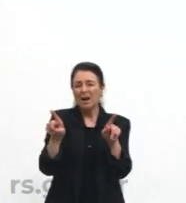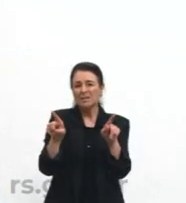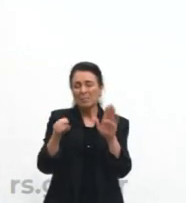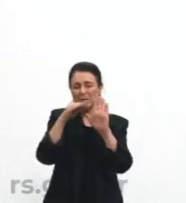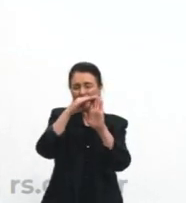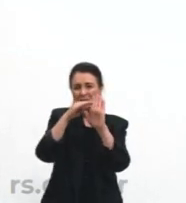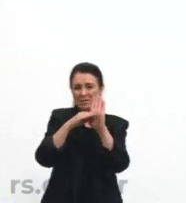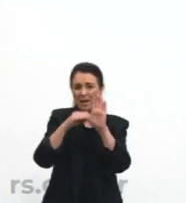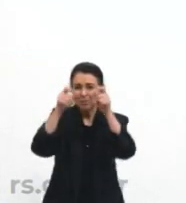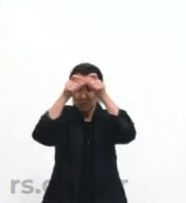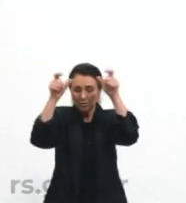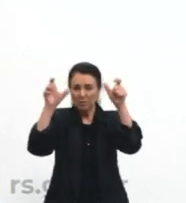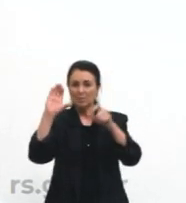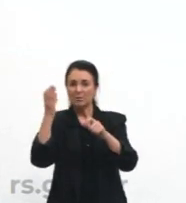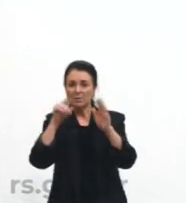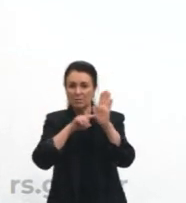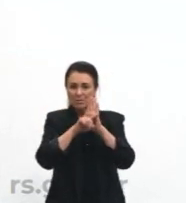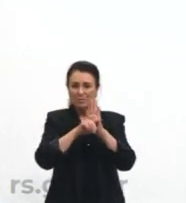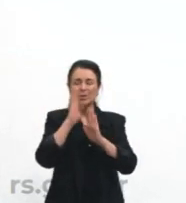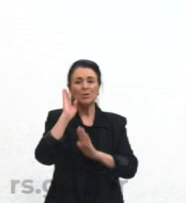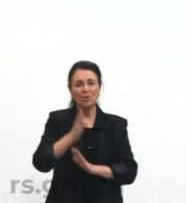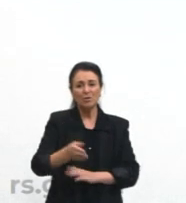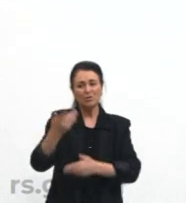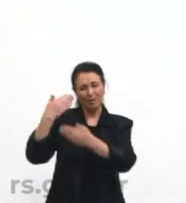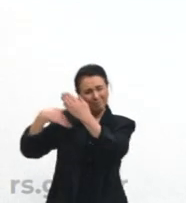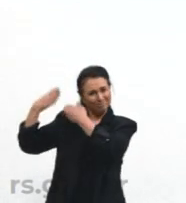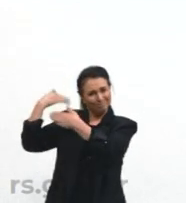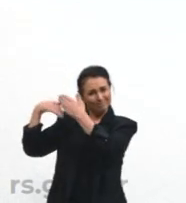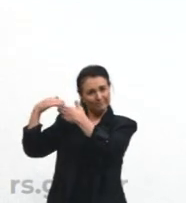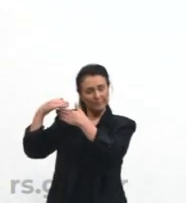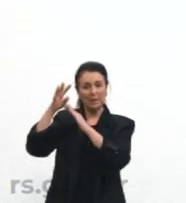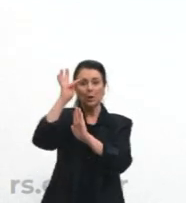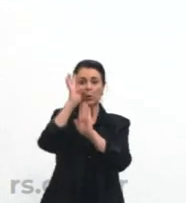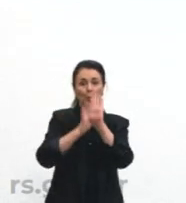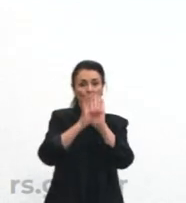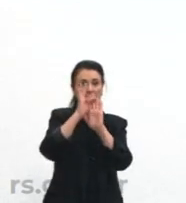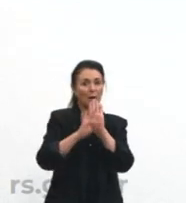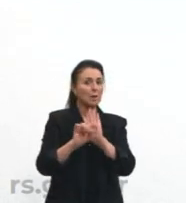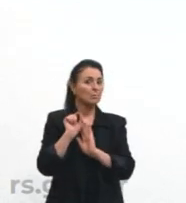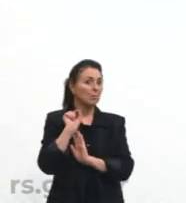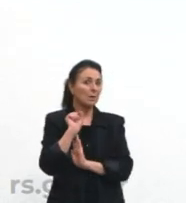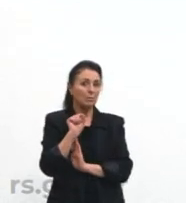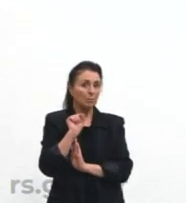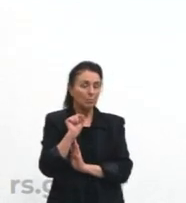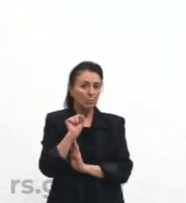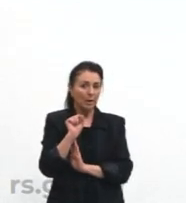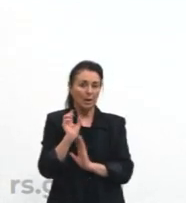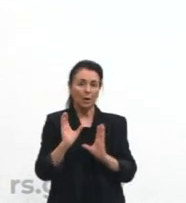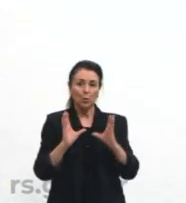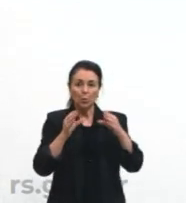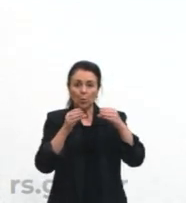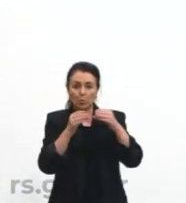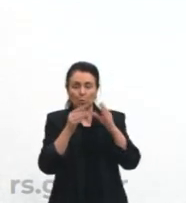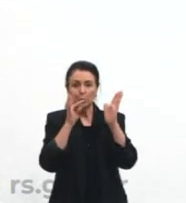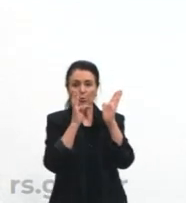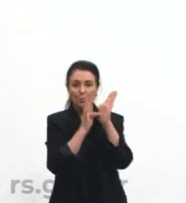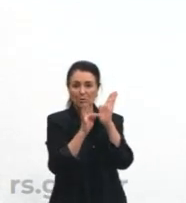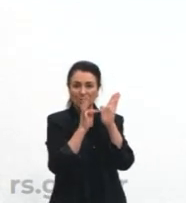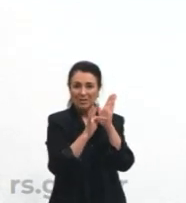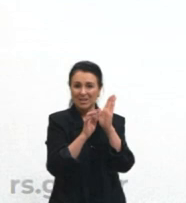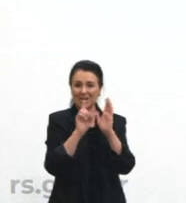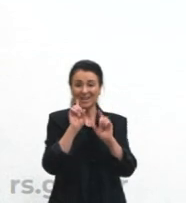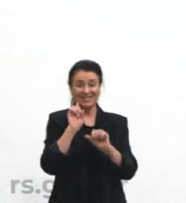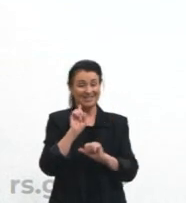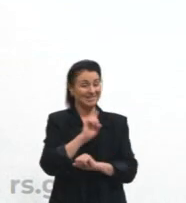científicos historicamente ultrapassados esse texto ele se refere ao conjunto de teorias